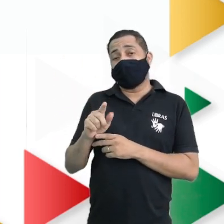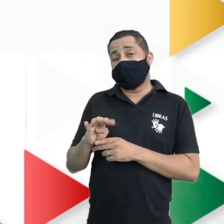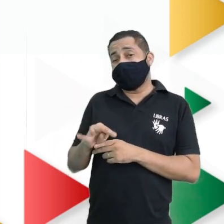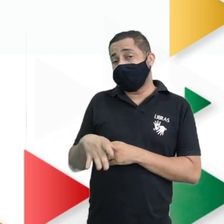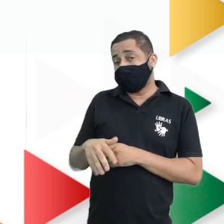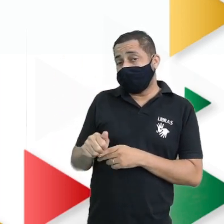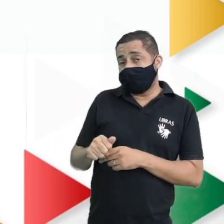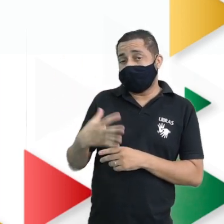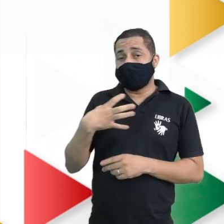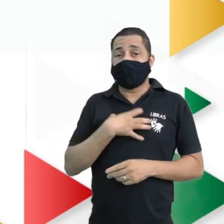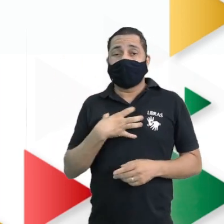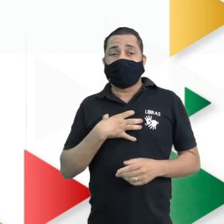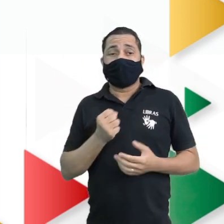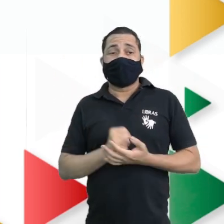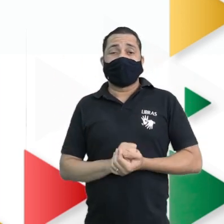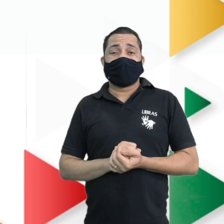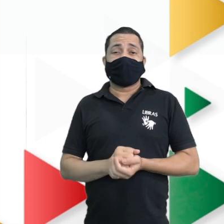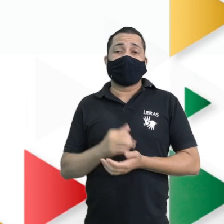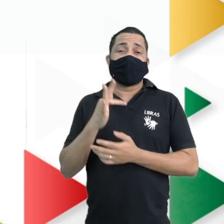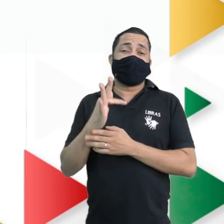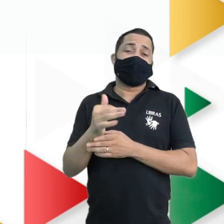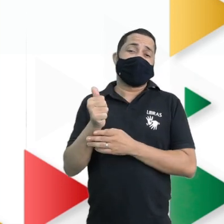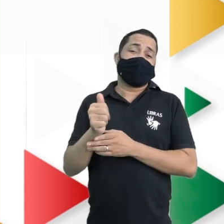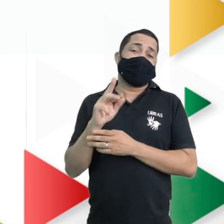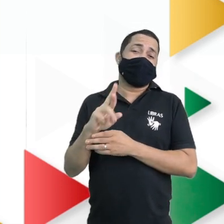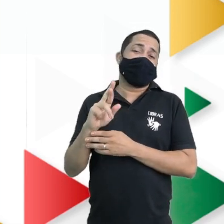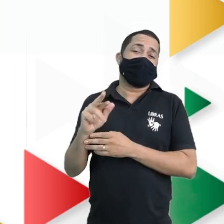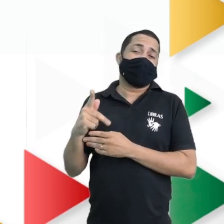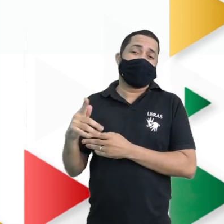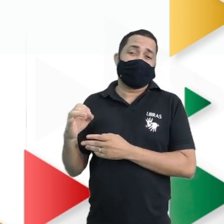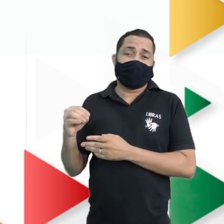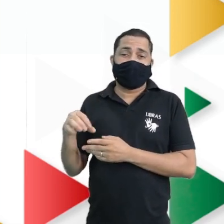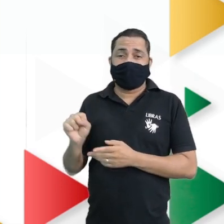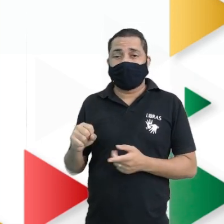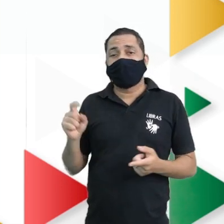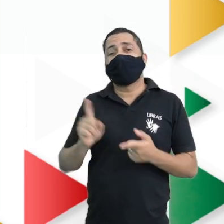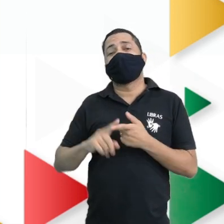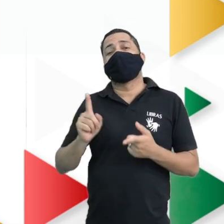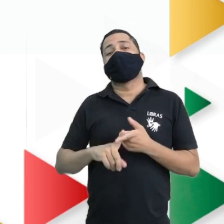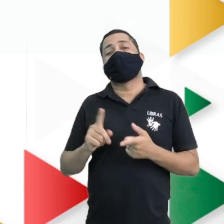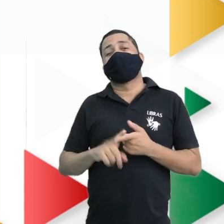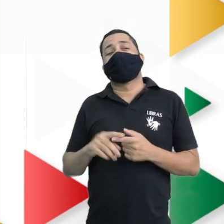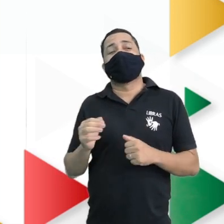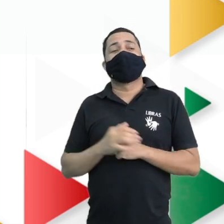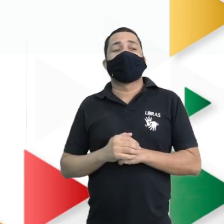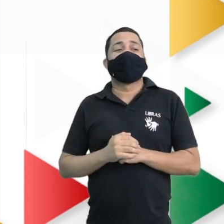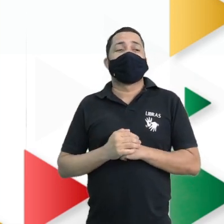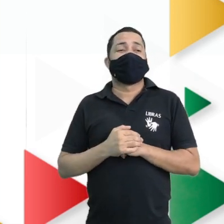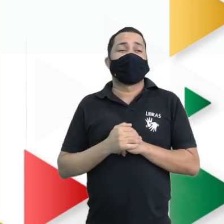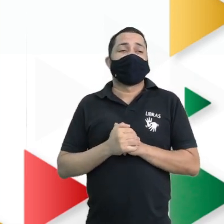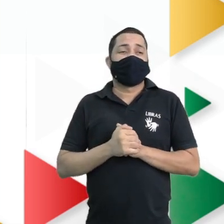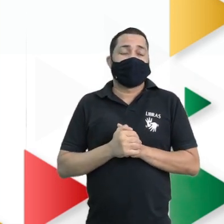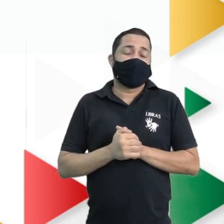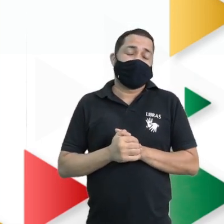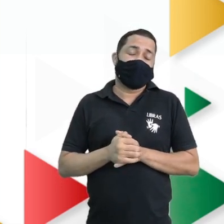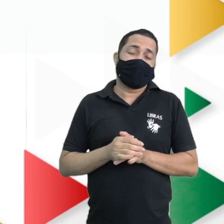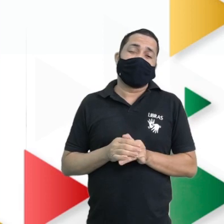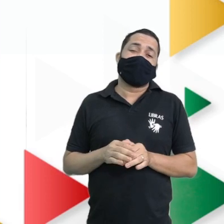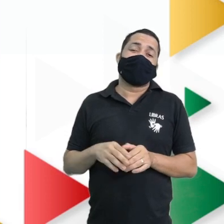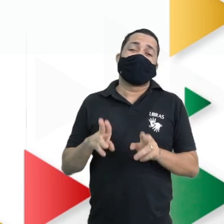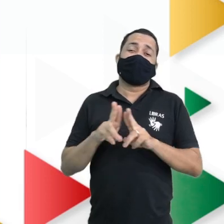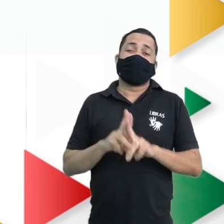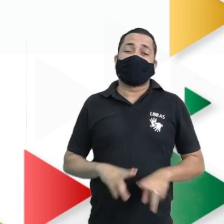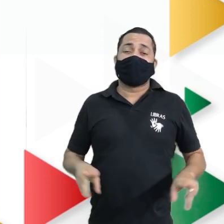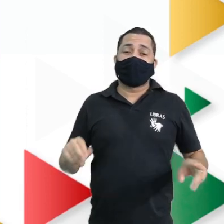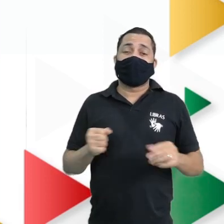na Bahia. Farrapos. E também, olha aí, Farrapos vai estender de Santa Catarina a Rio Grande do